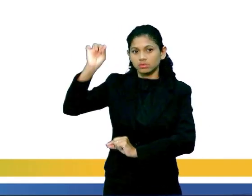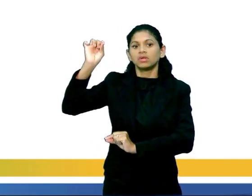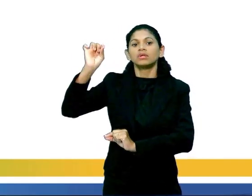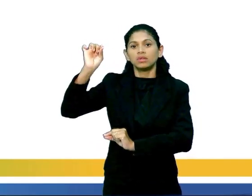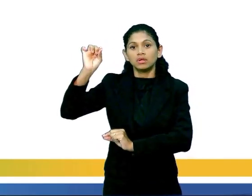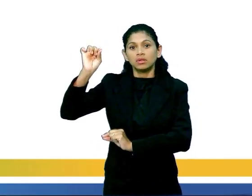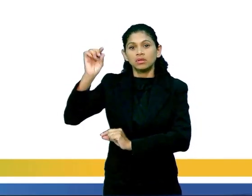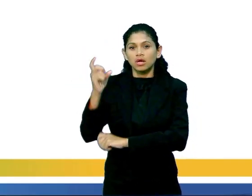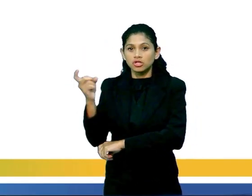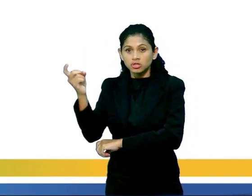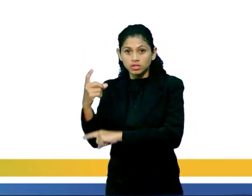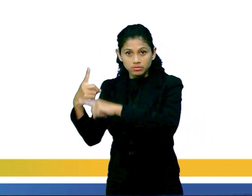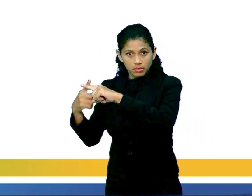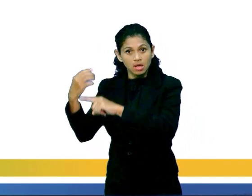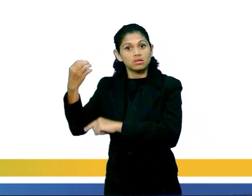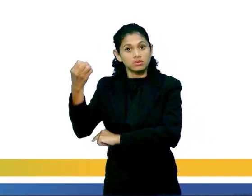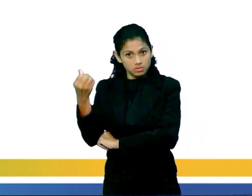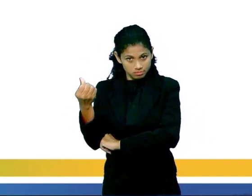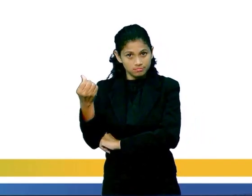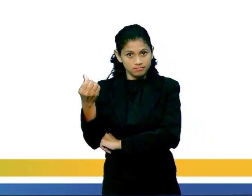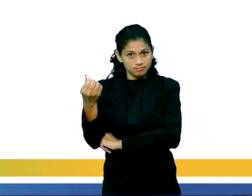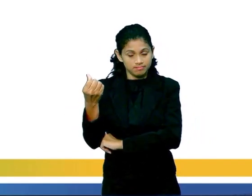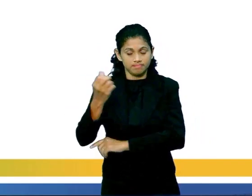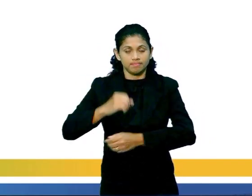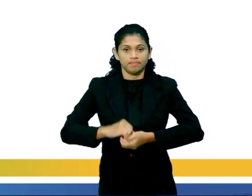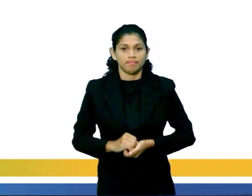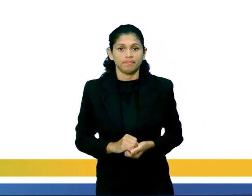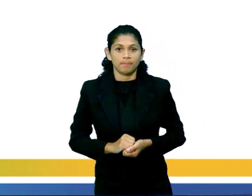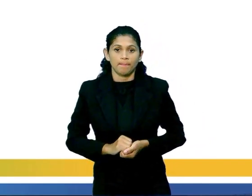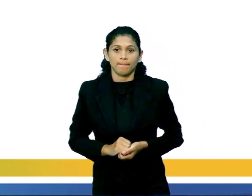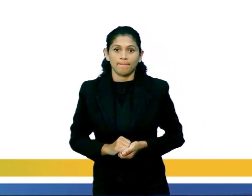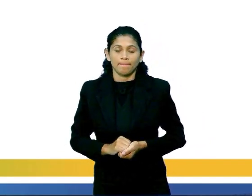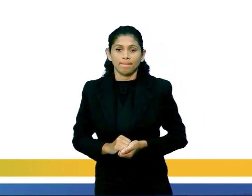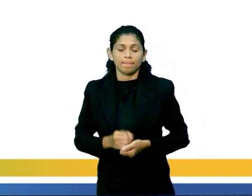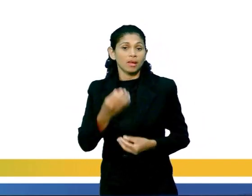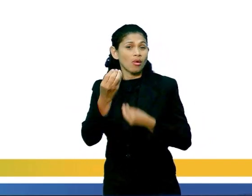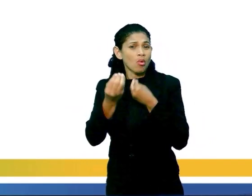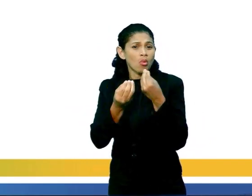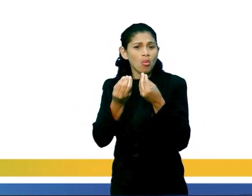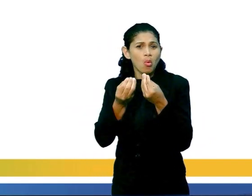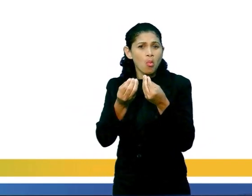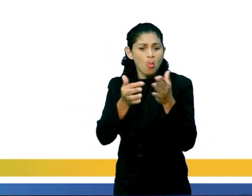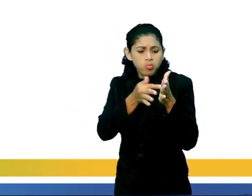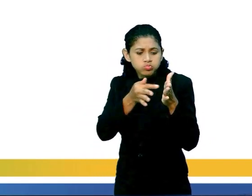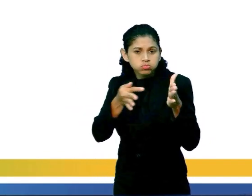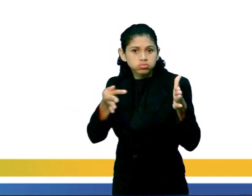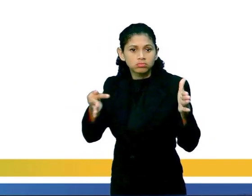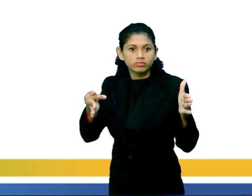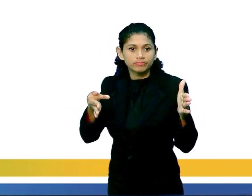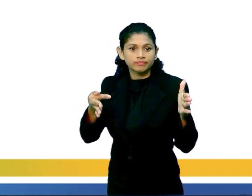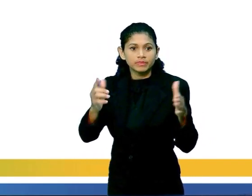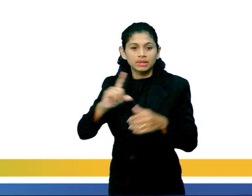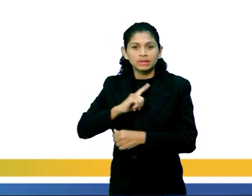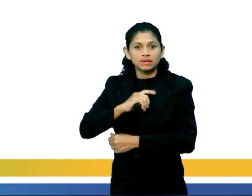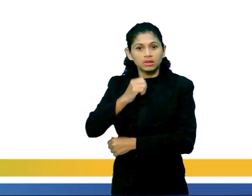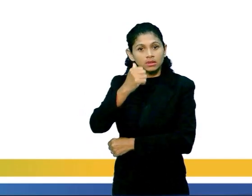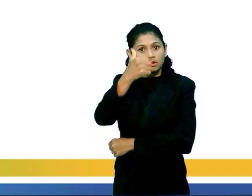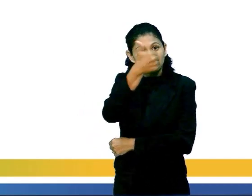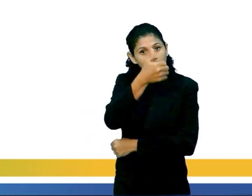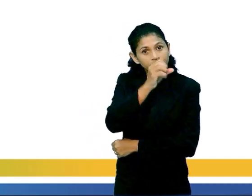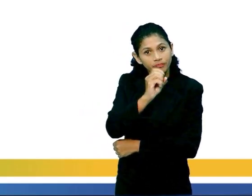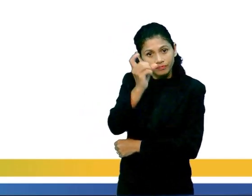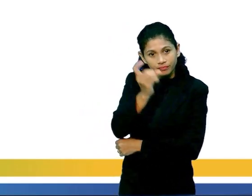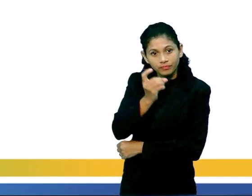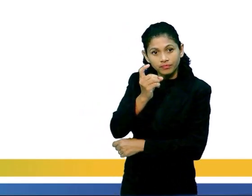questão, aquela figura, aquele retângulo, ok? Como é que fica isso aí? Temos aí, ó,